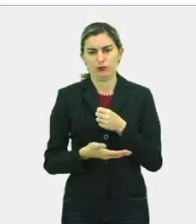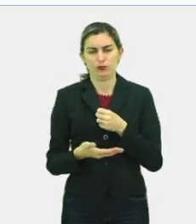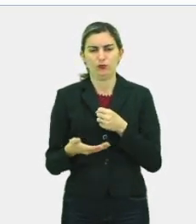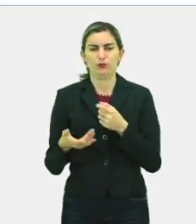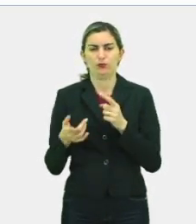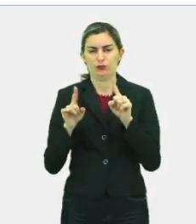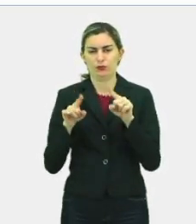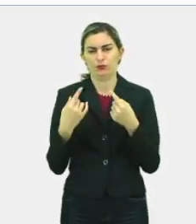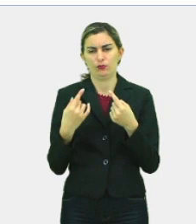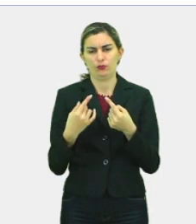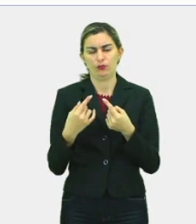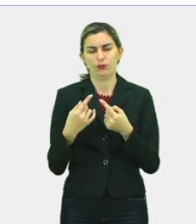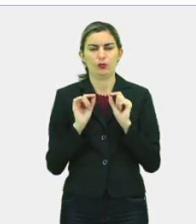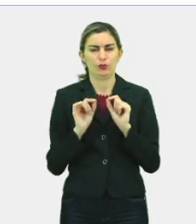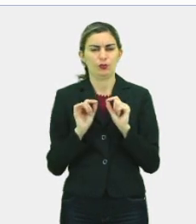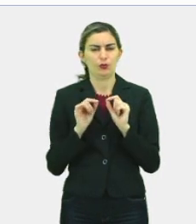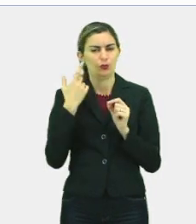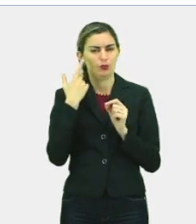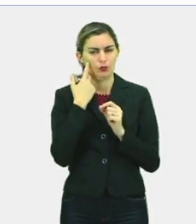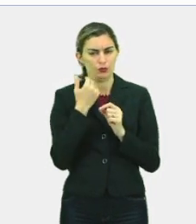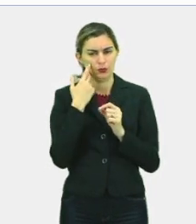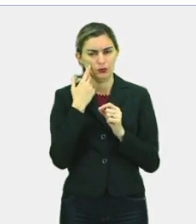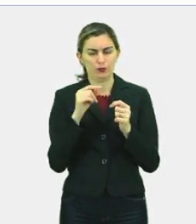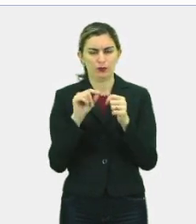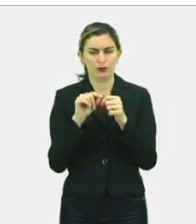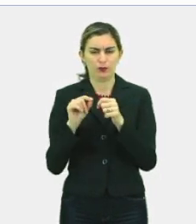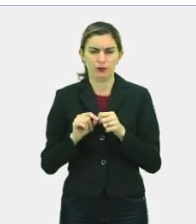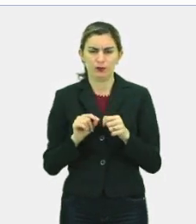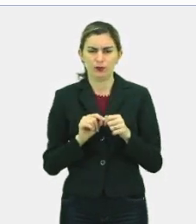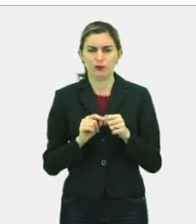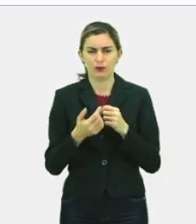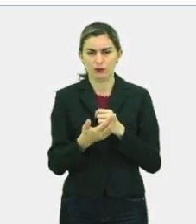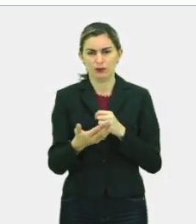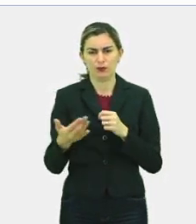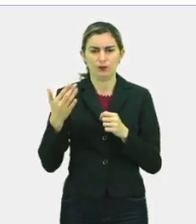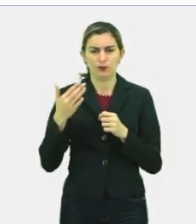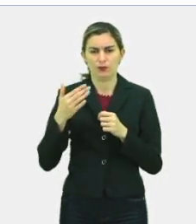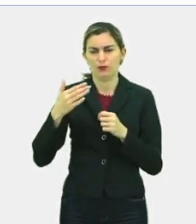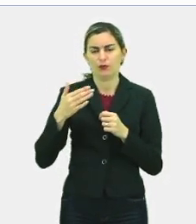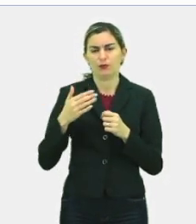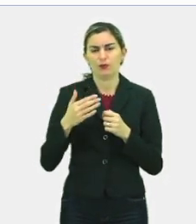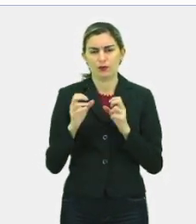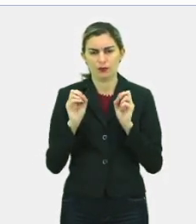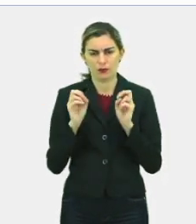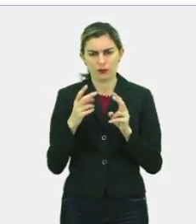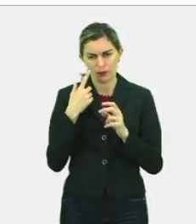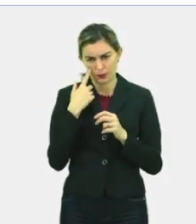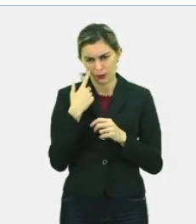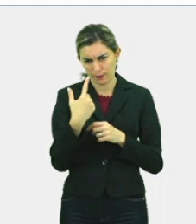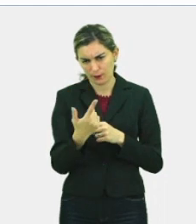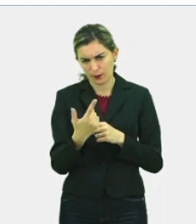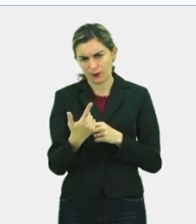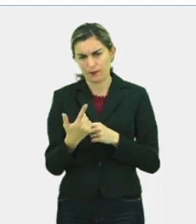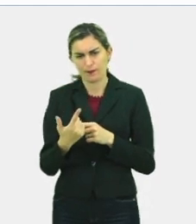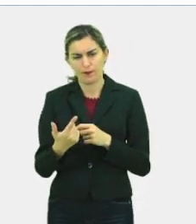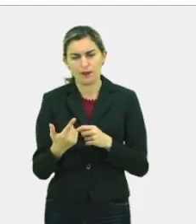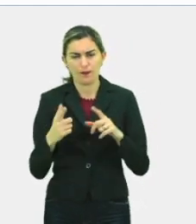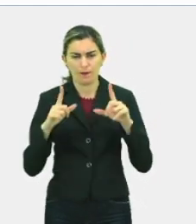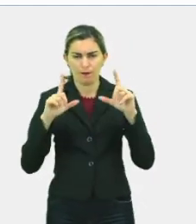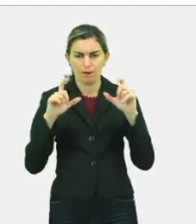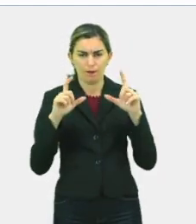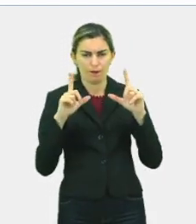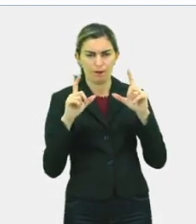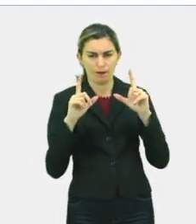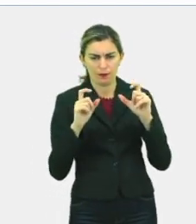do voleibol, é a recepção, normalmente realizada através da manchete, ok? Então, observa na tela aí